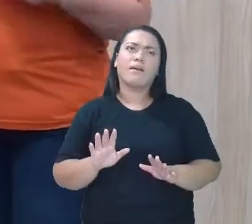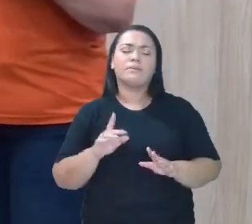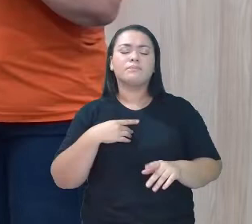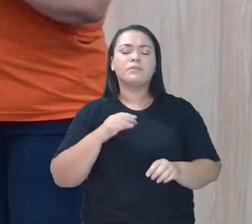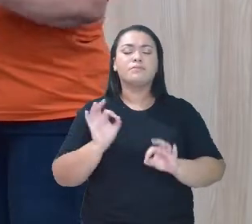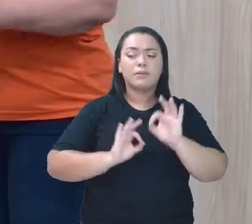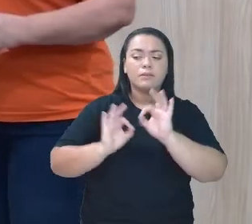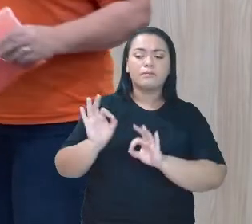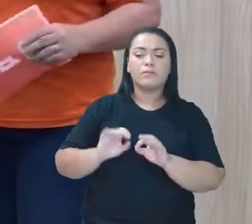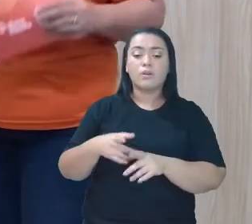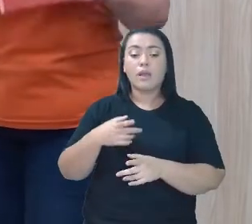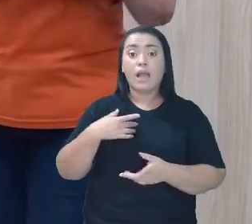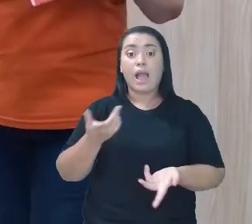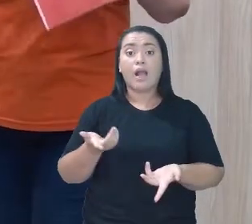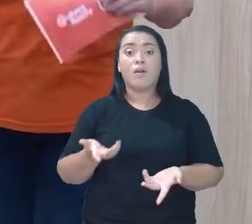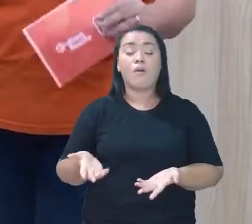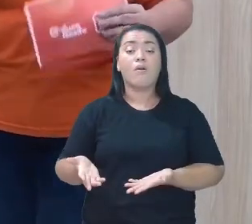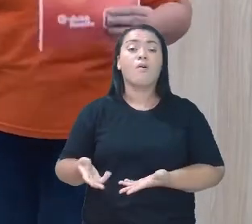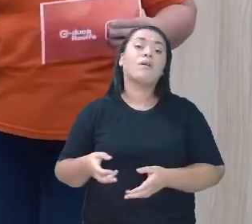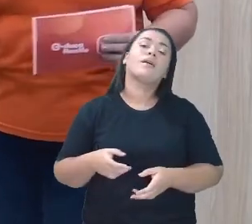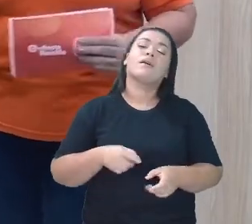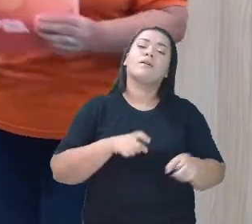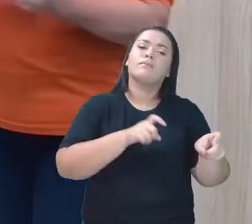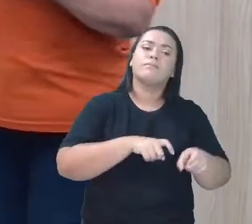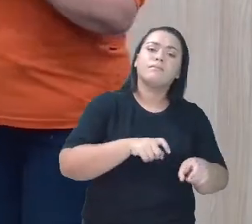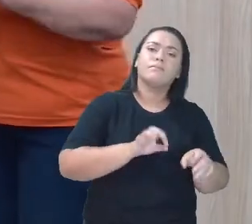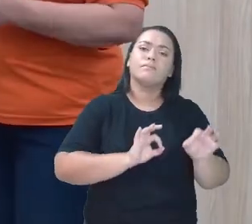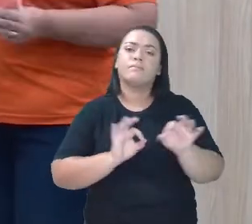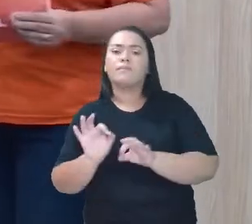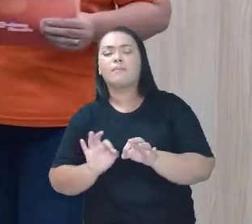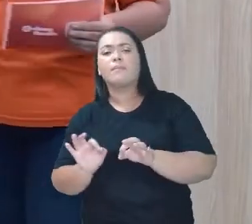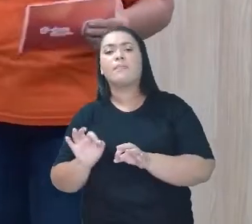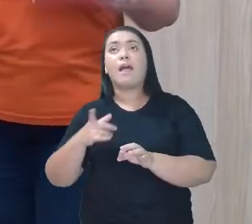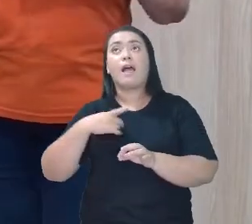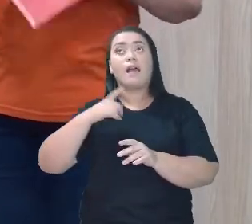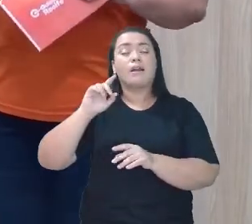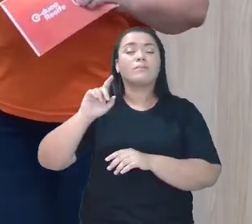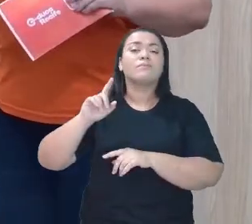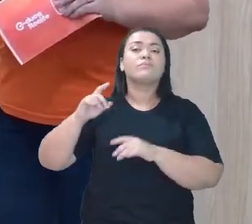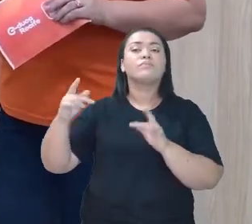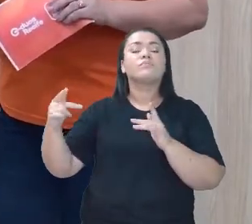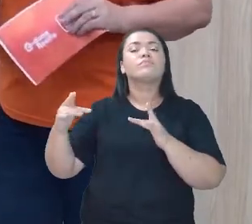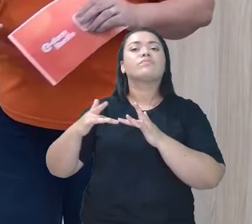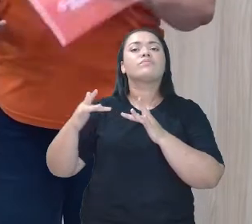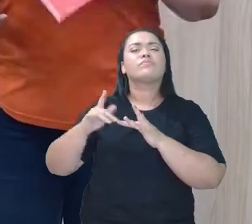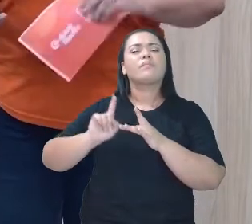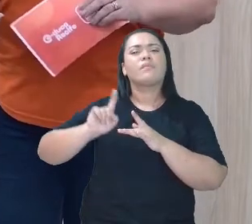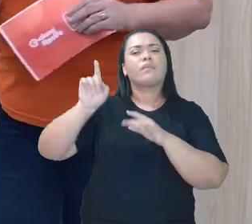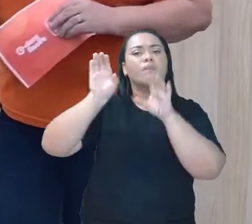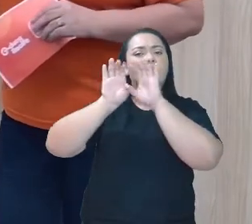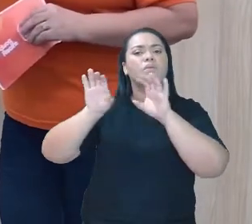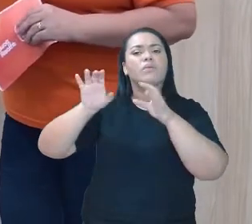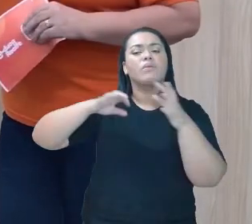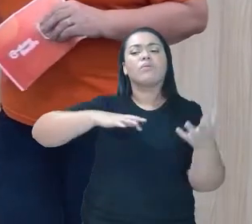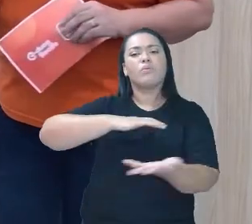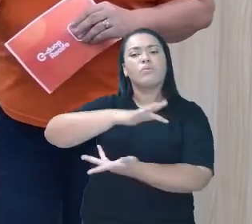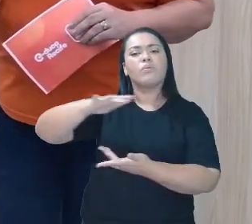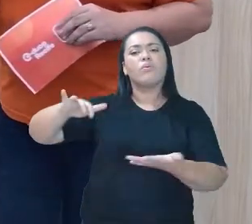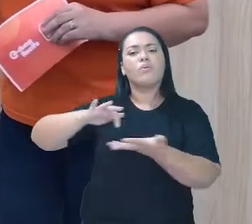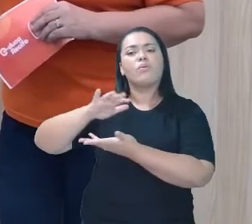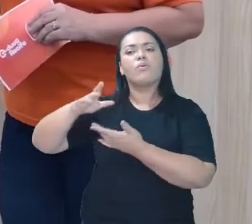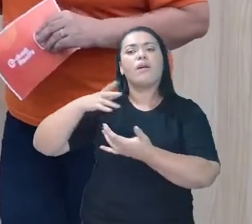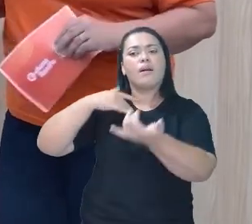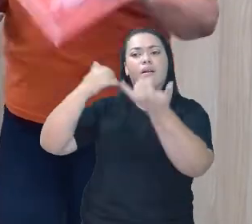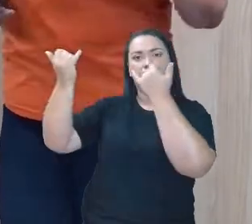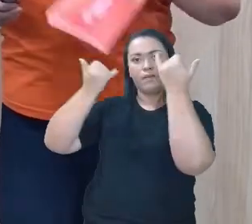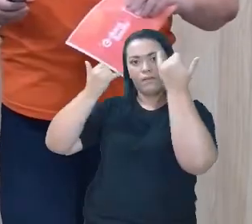Vamos nos preparar para a colheita, vamos nos preparar para isso e aquilo, em relação aí ao que o universo, né, estava dando para a gente